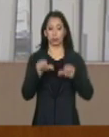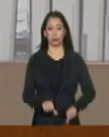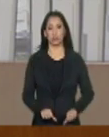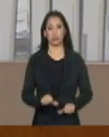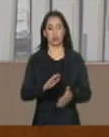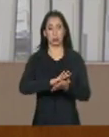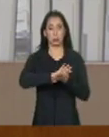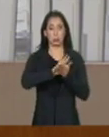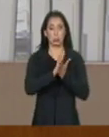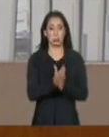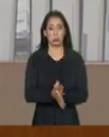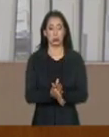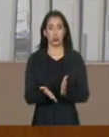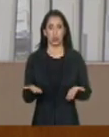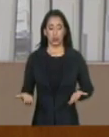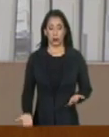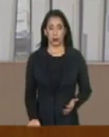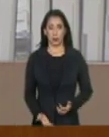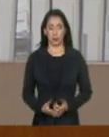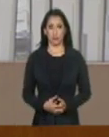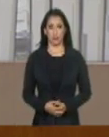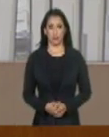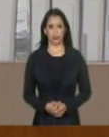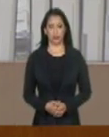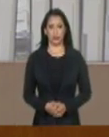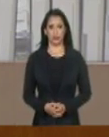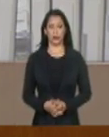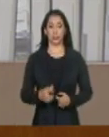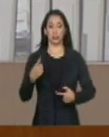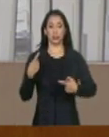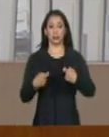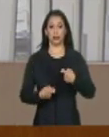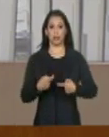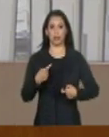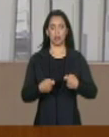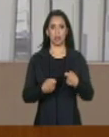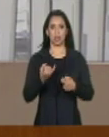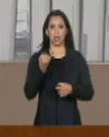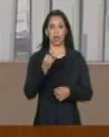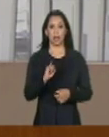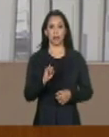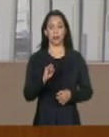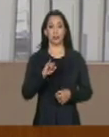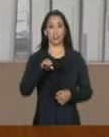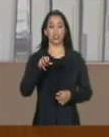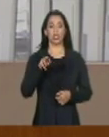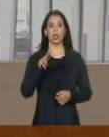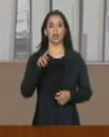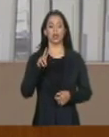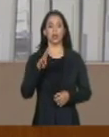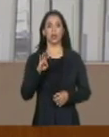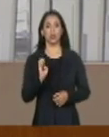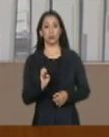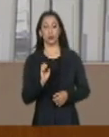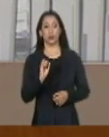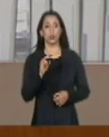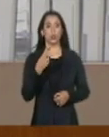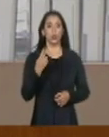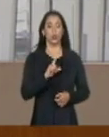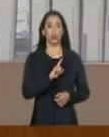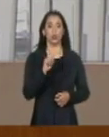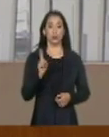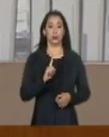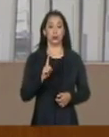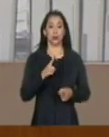Esse caso está na discussão se vai a júri ou se não vai a júri, por conta da